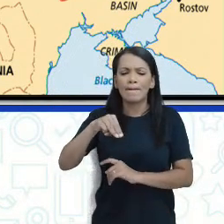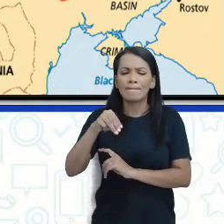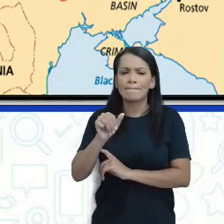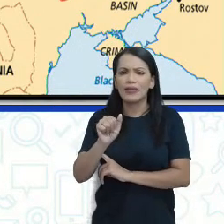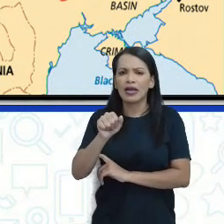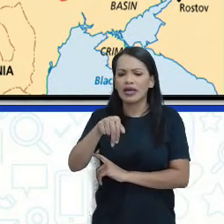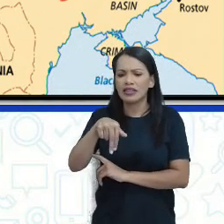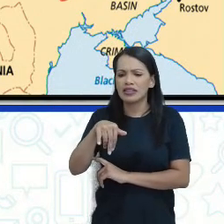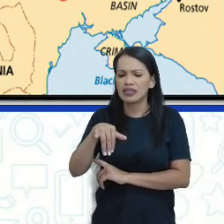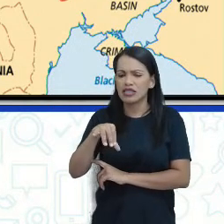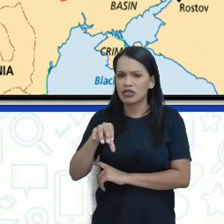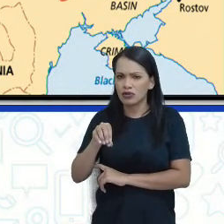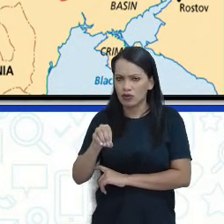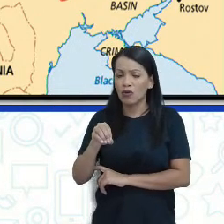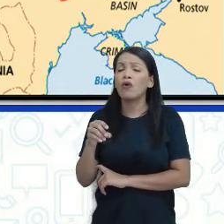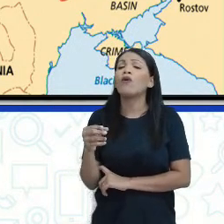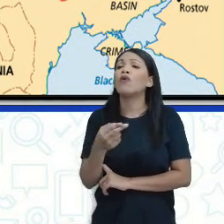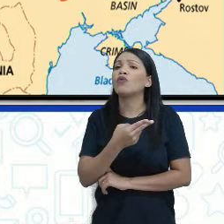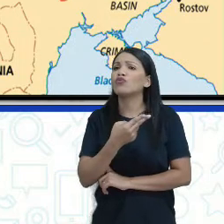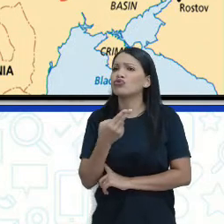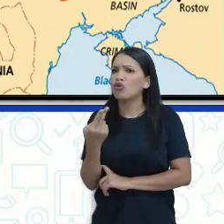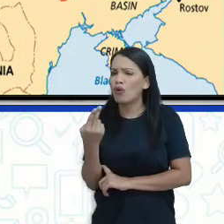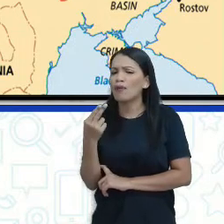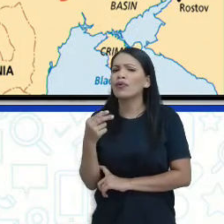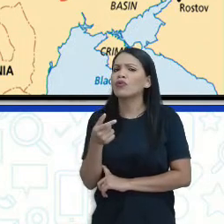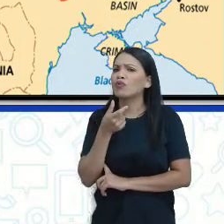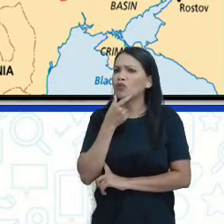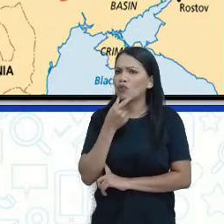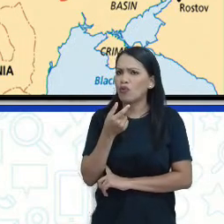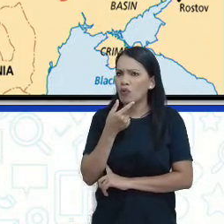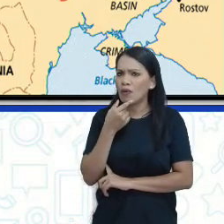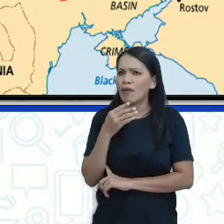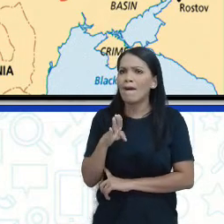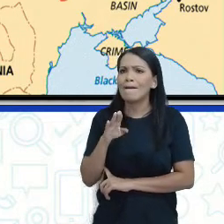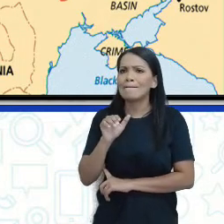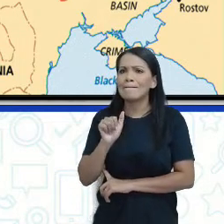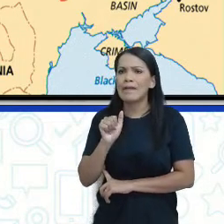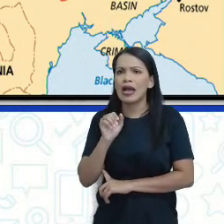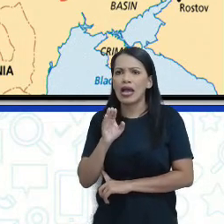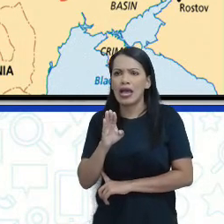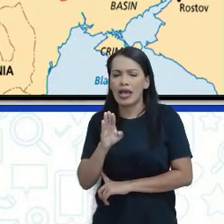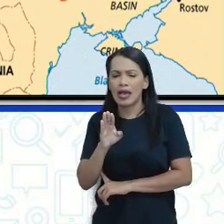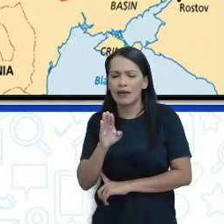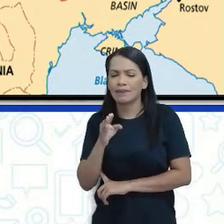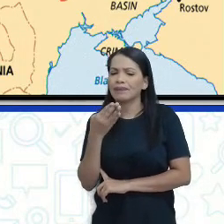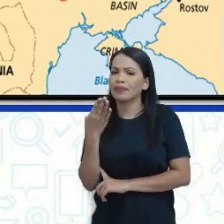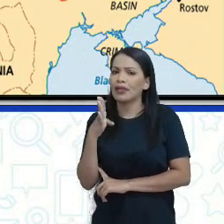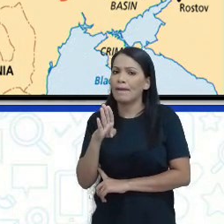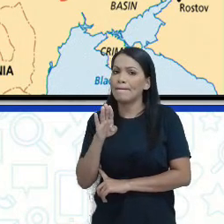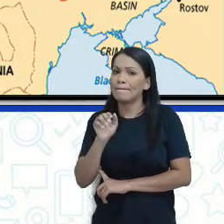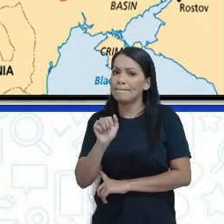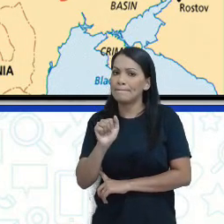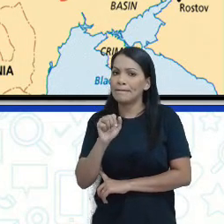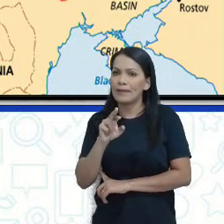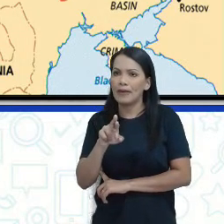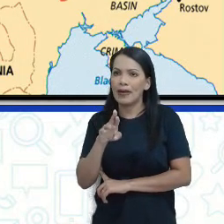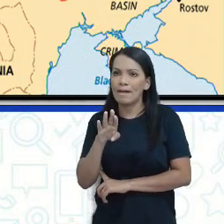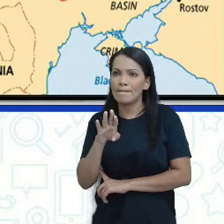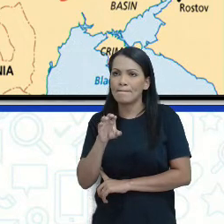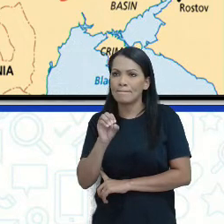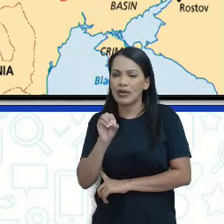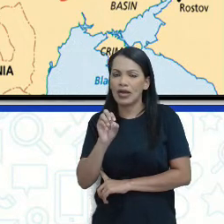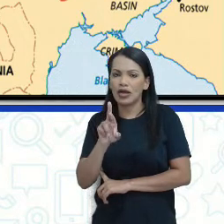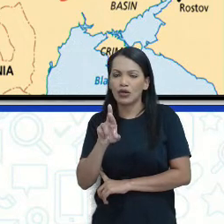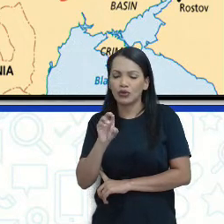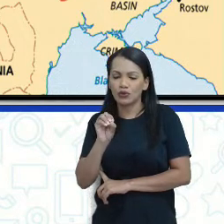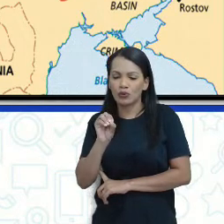Barbarossa, ou Frederico Barbarroxa, ou Frederico Barbarruiva, né? Então aí a Operação Barbarossa, né? Então a